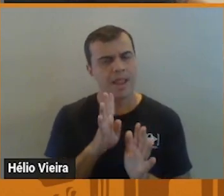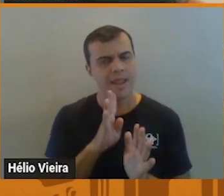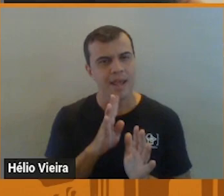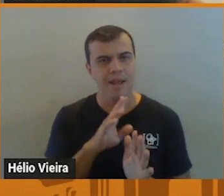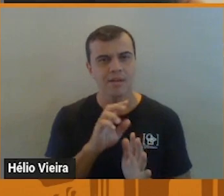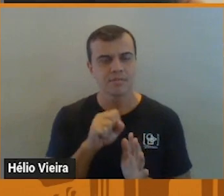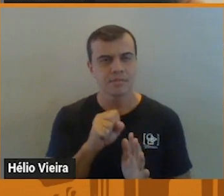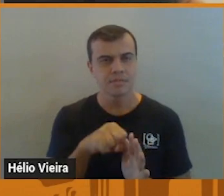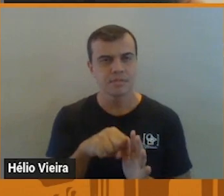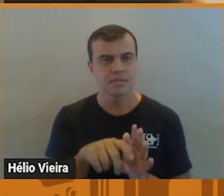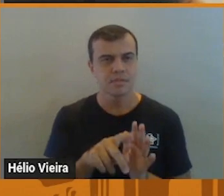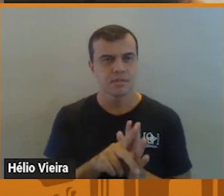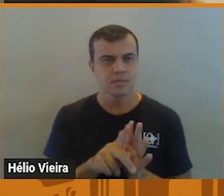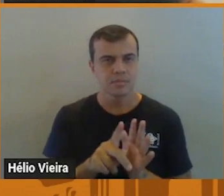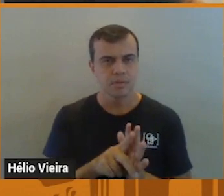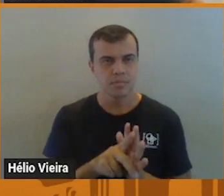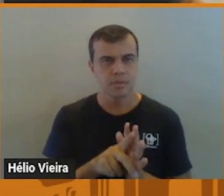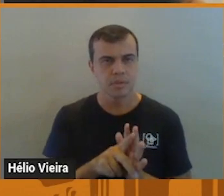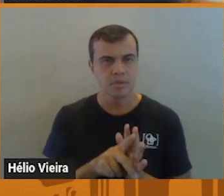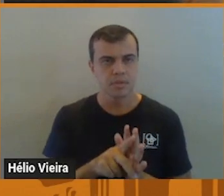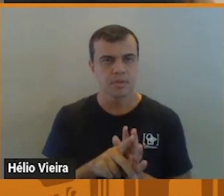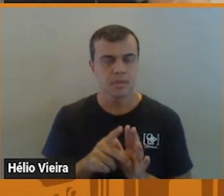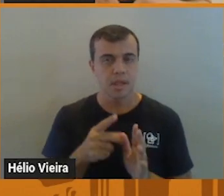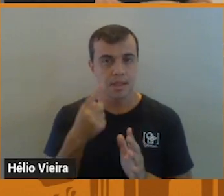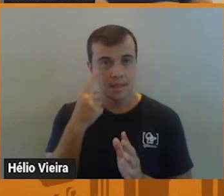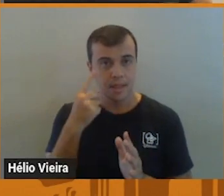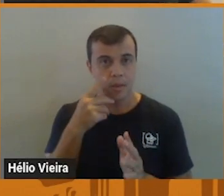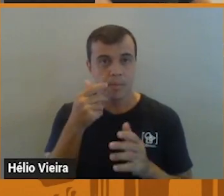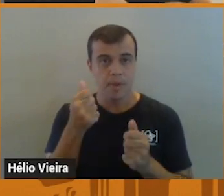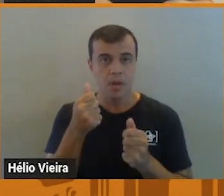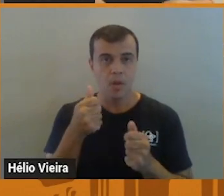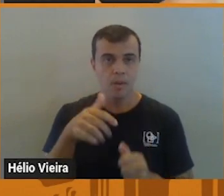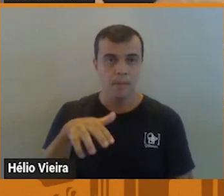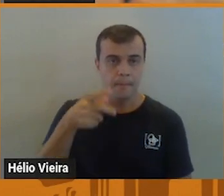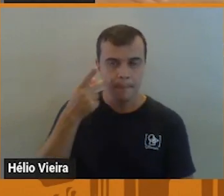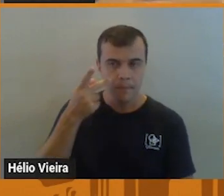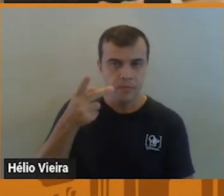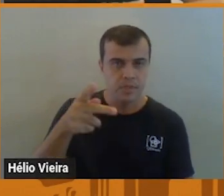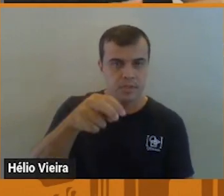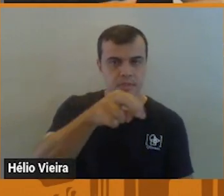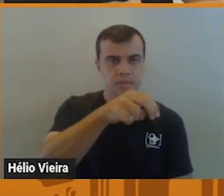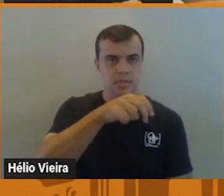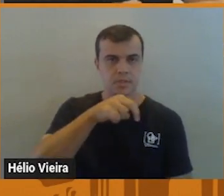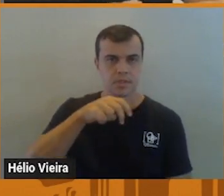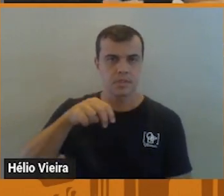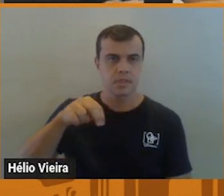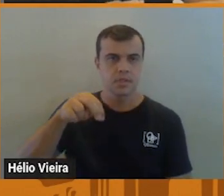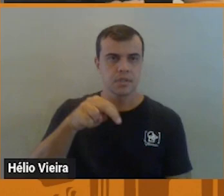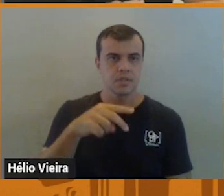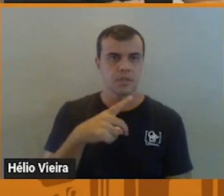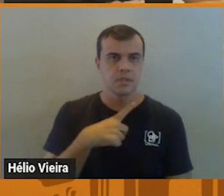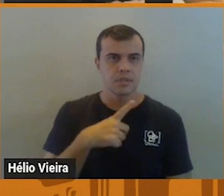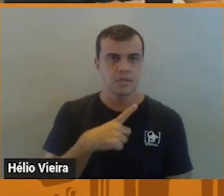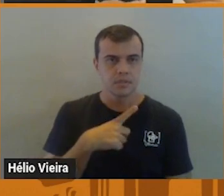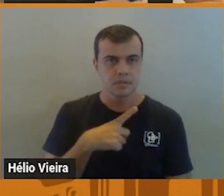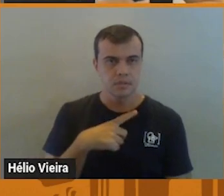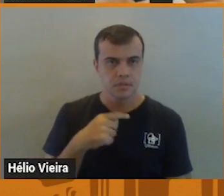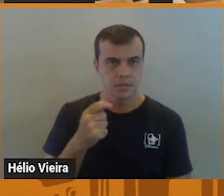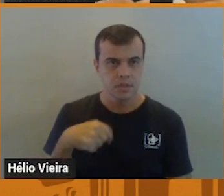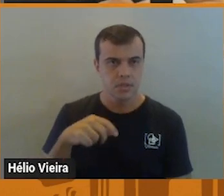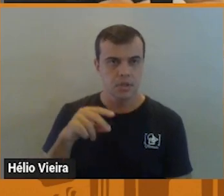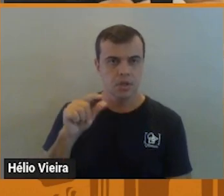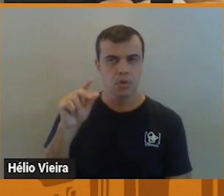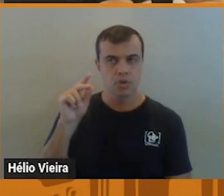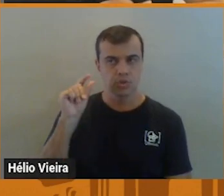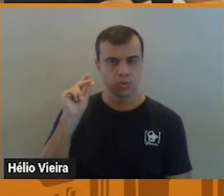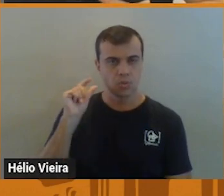e na verdade seria talvez o ideal, que nesse passeio de deriva pela cidade, o antigo